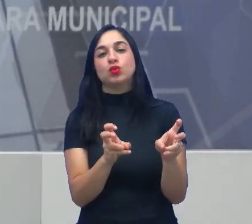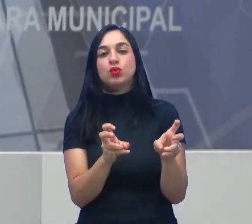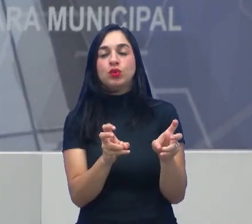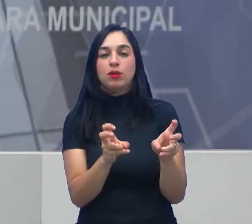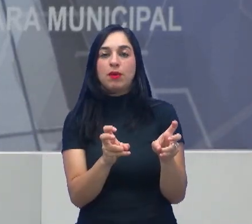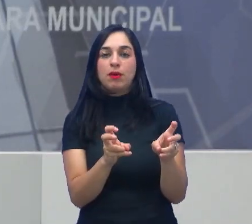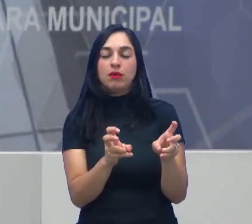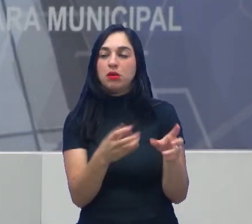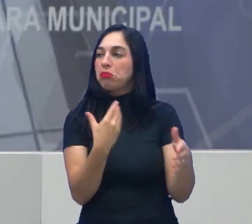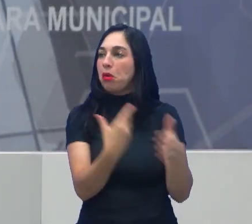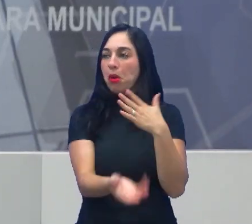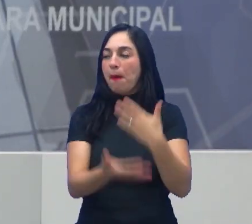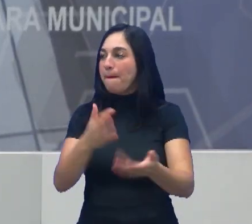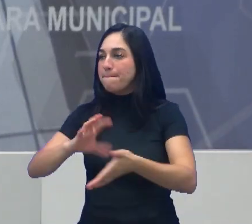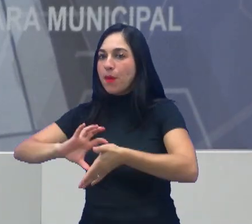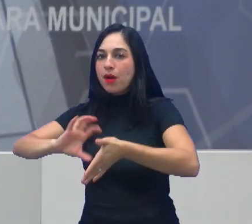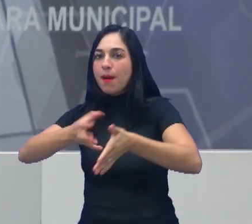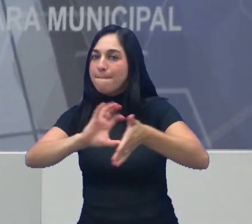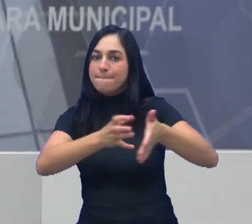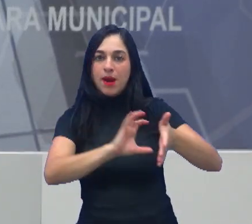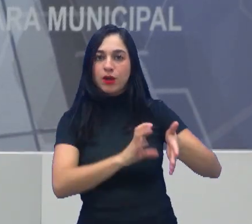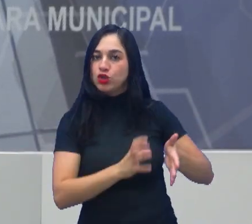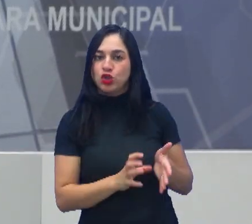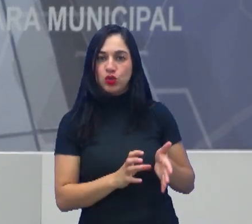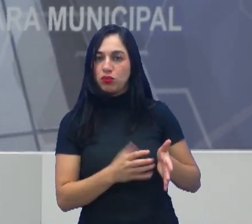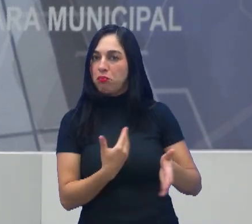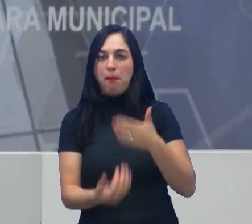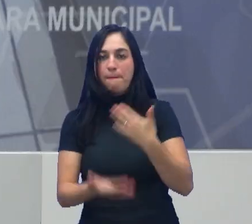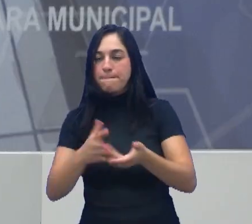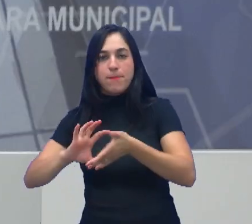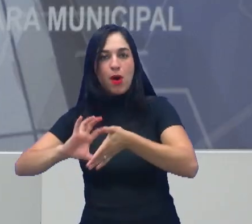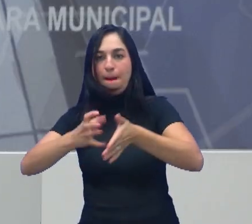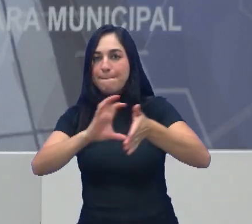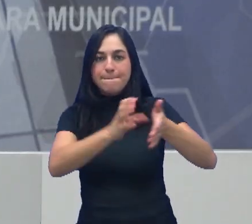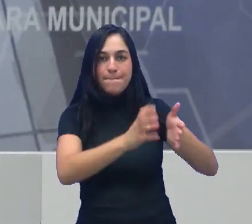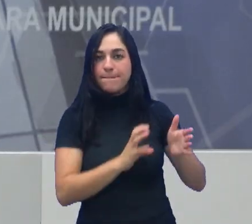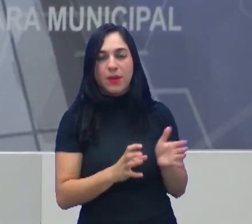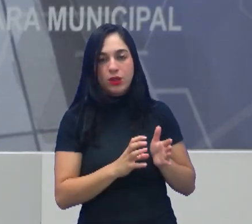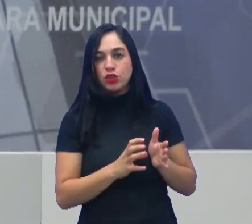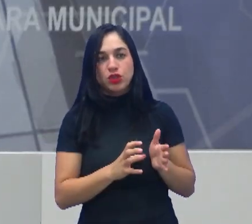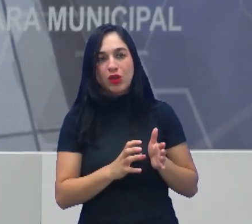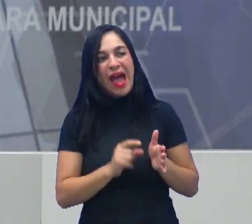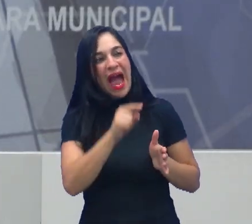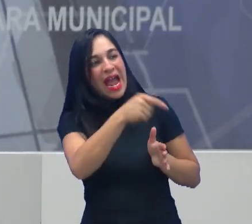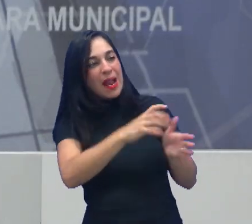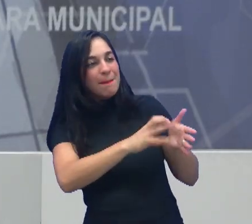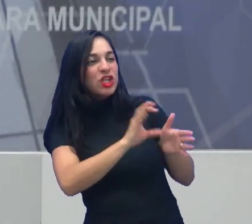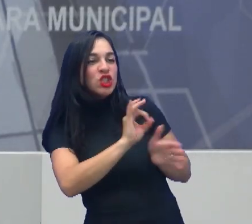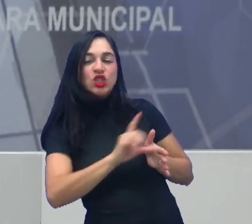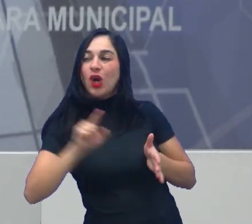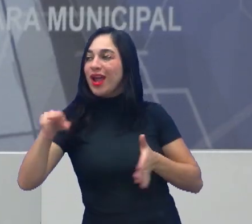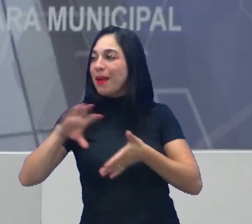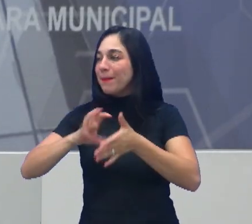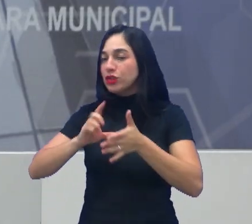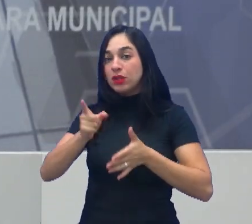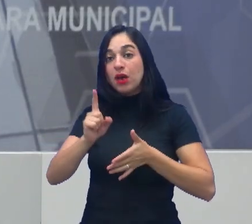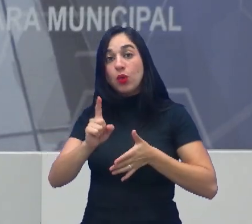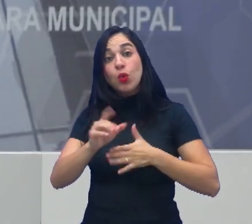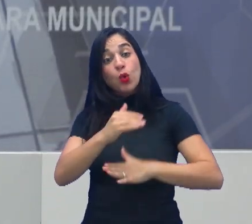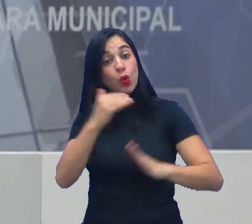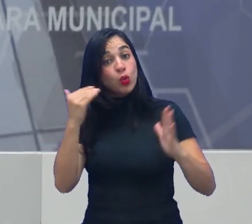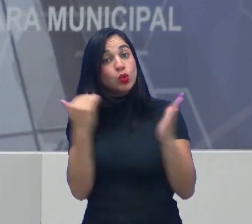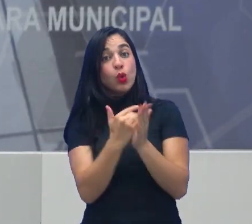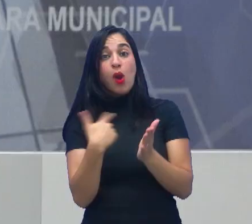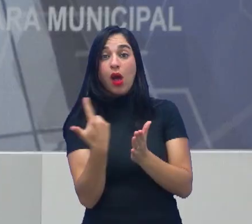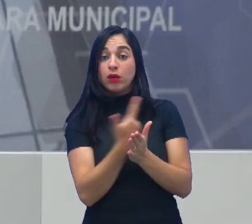partidarizada. A questão do combate à violência contra a mulher não é uma questão de um partido ou de uma ideologia. É uma